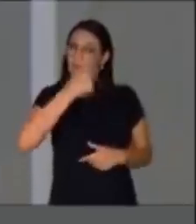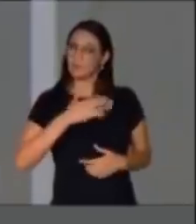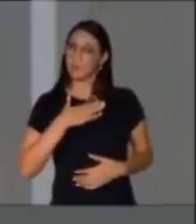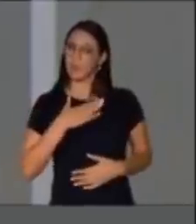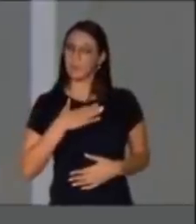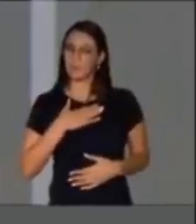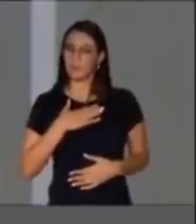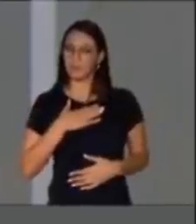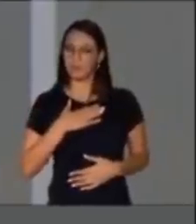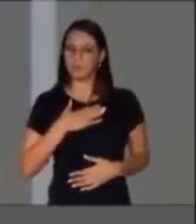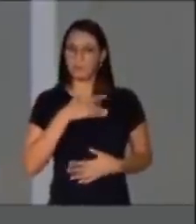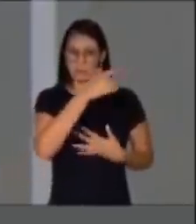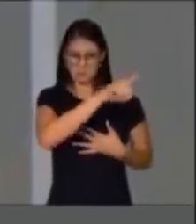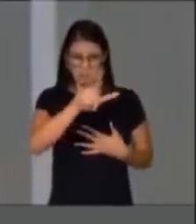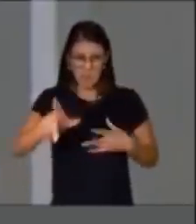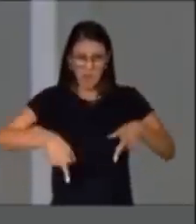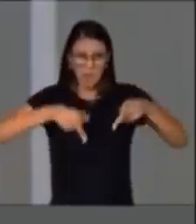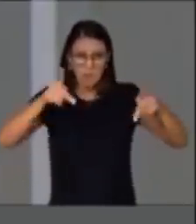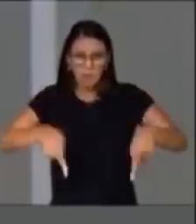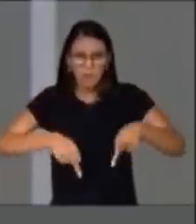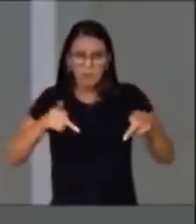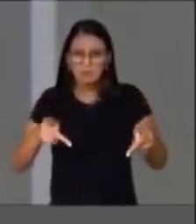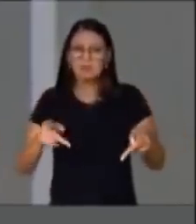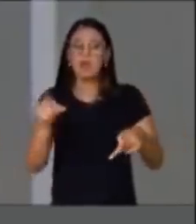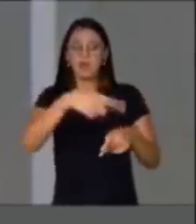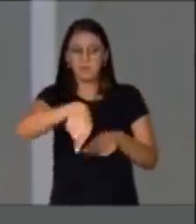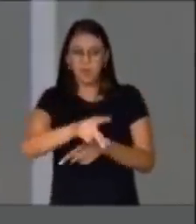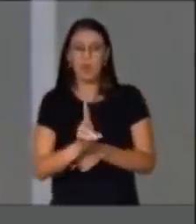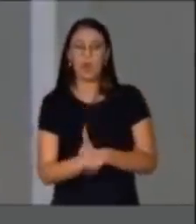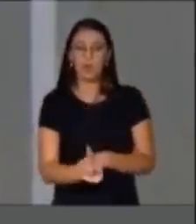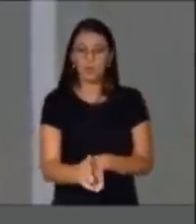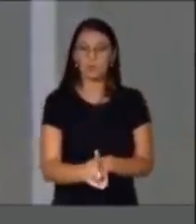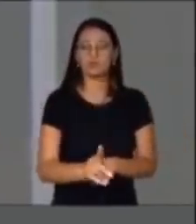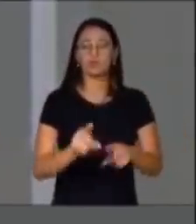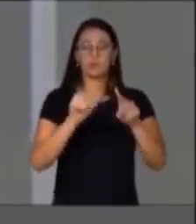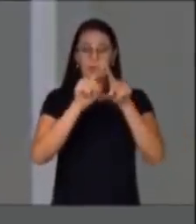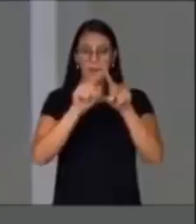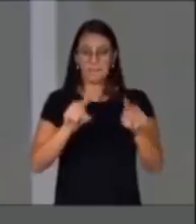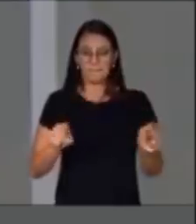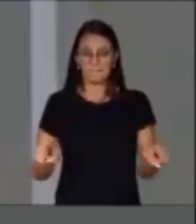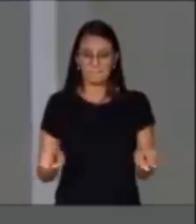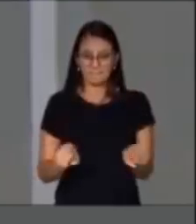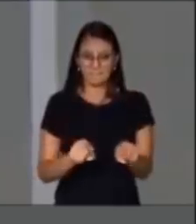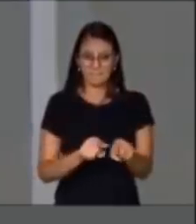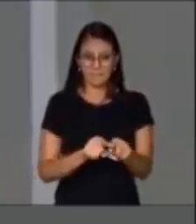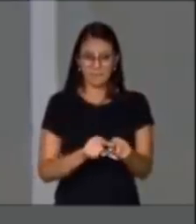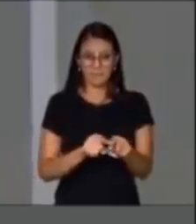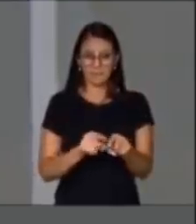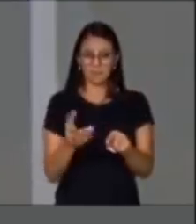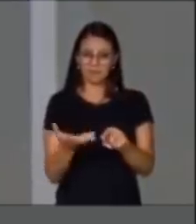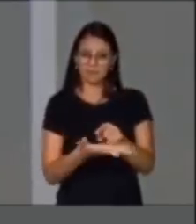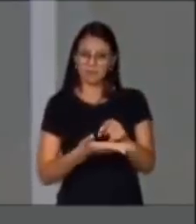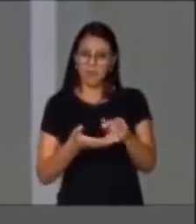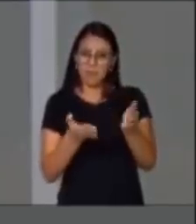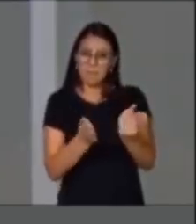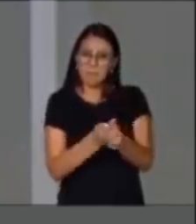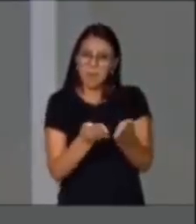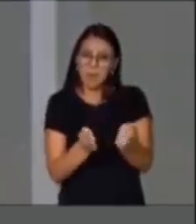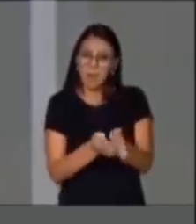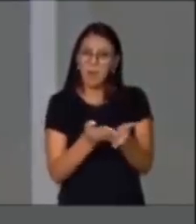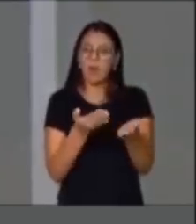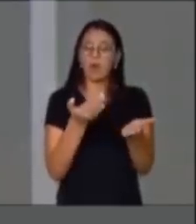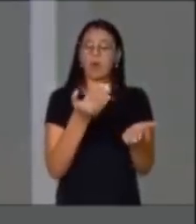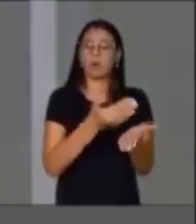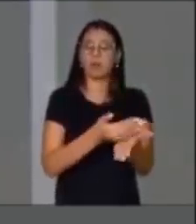Agora, para a população, querem que todo mundo continue no esquema de pirâmide em que os mais pobres são obrigados a financiar